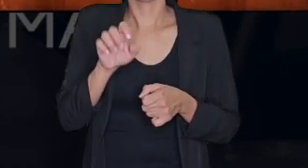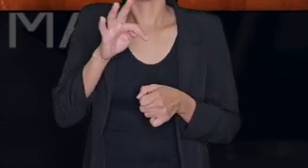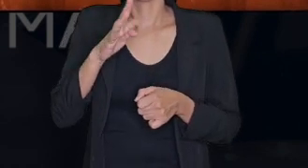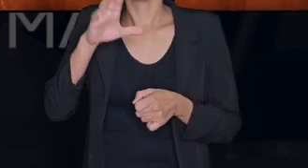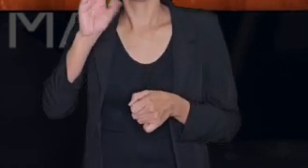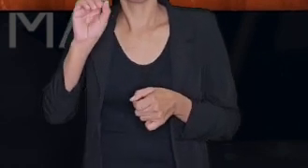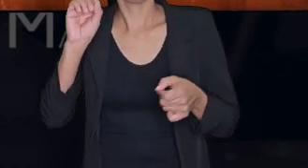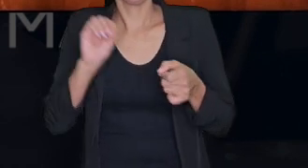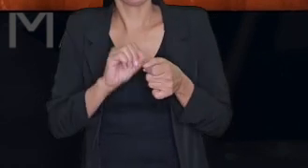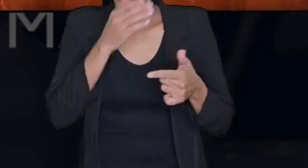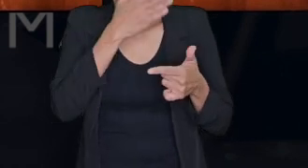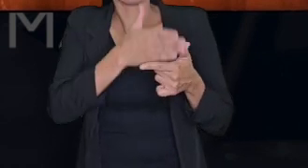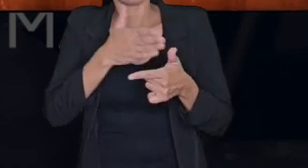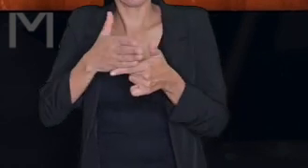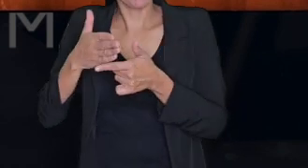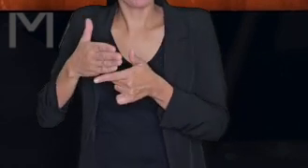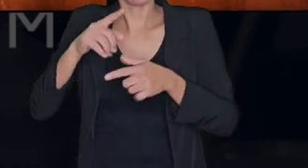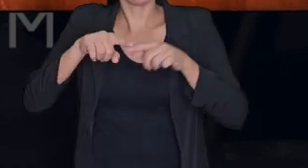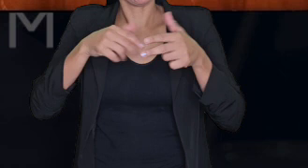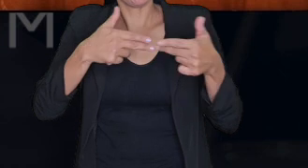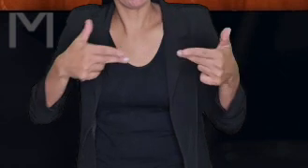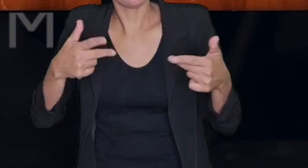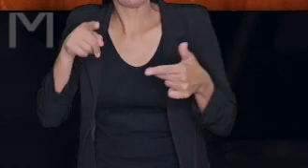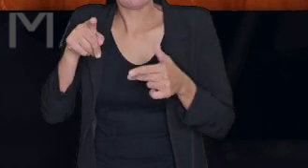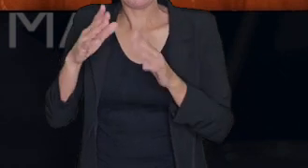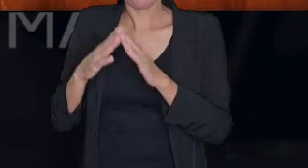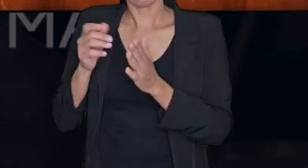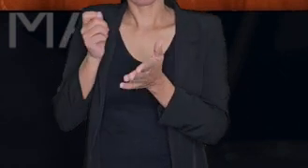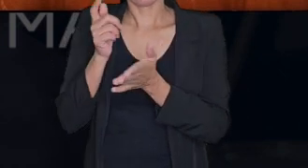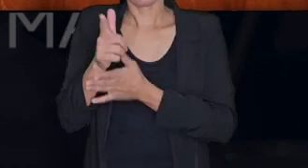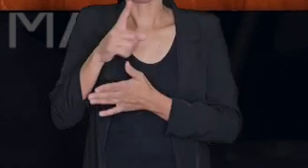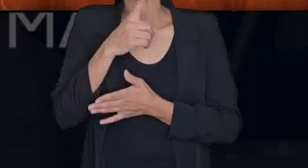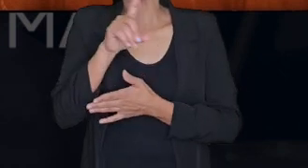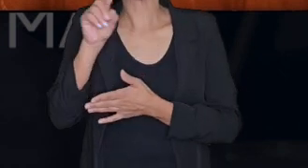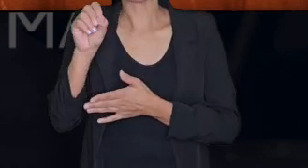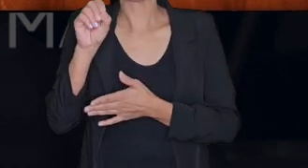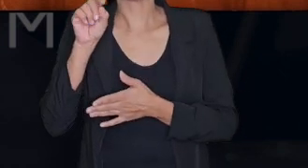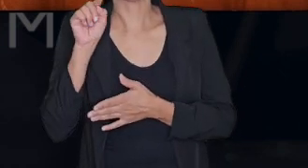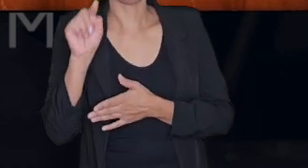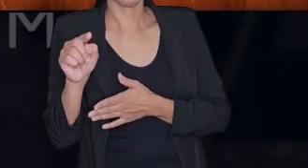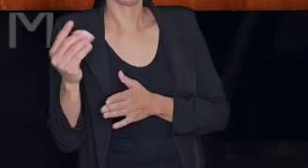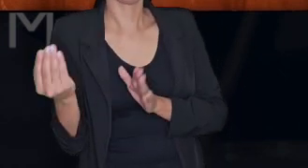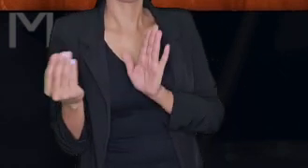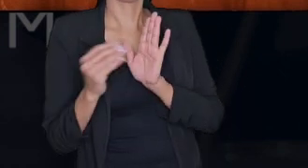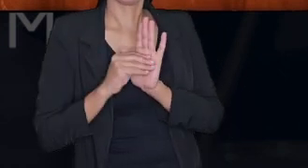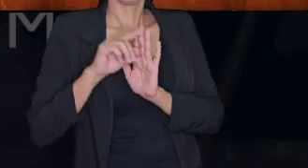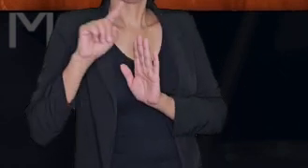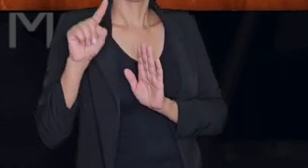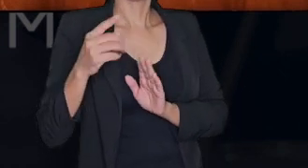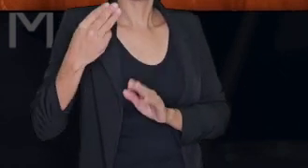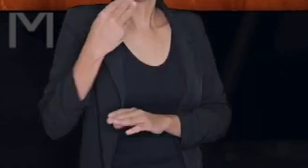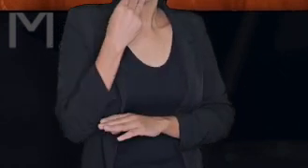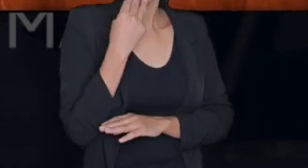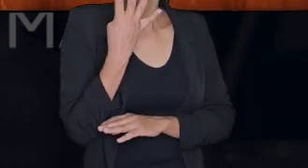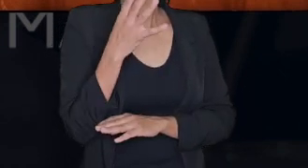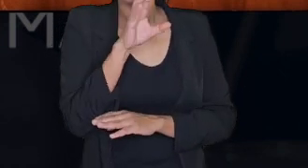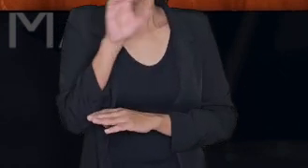empolgo enfaticamente a fazer no extrajudicial, fizeram a partilha do bem, e aquele imóvel comprado por 100 mil, eles